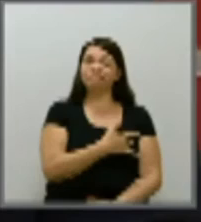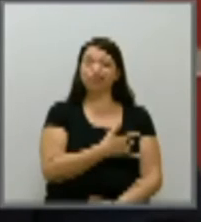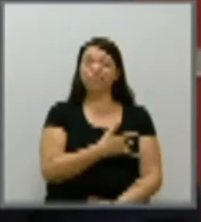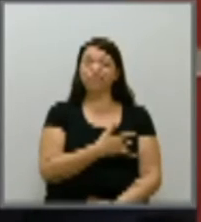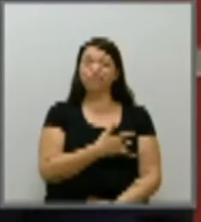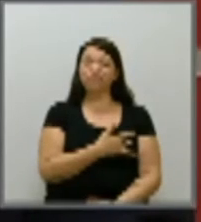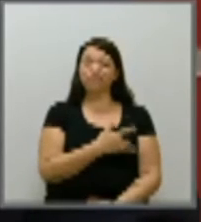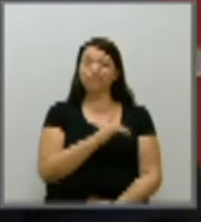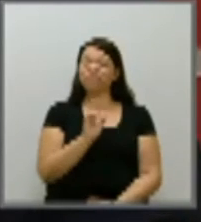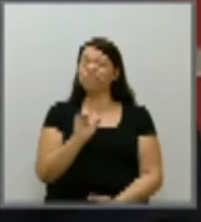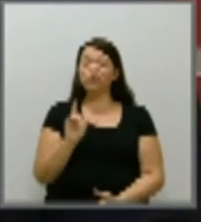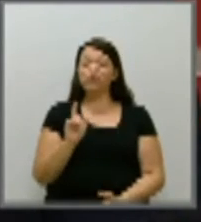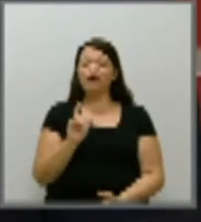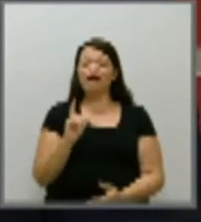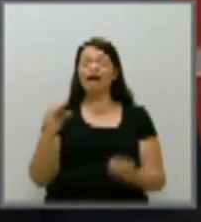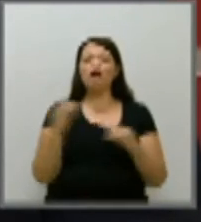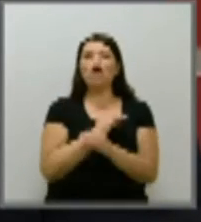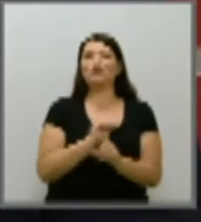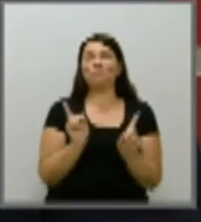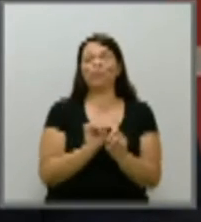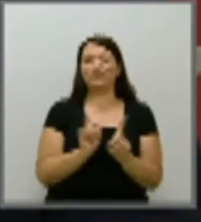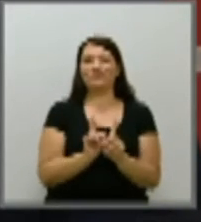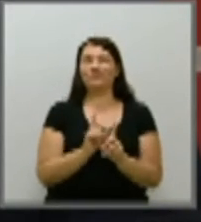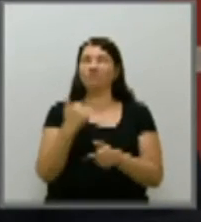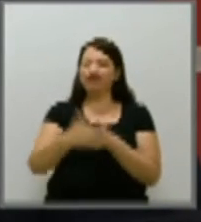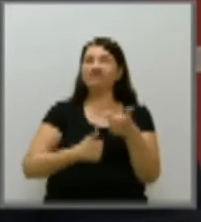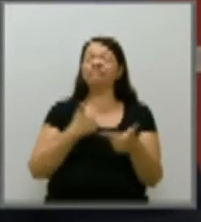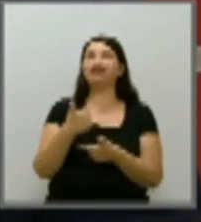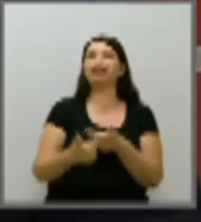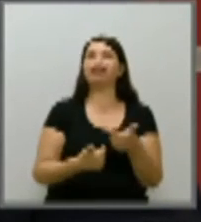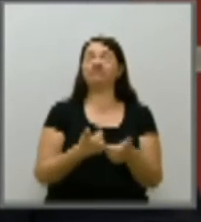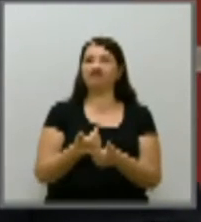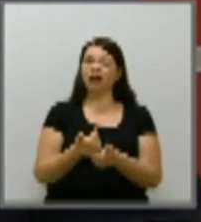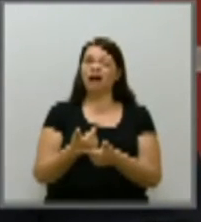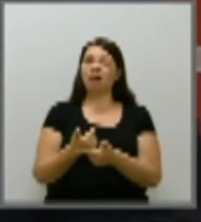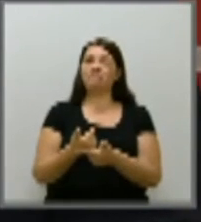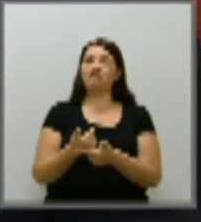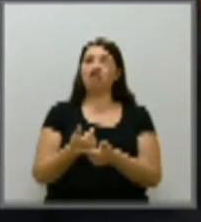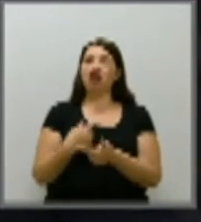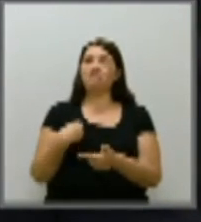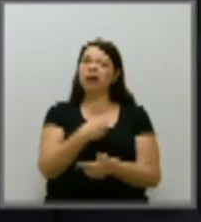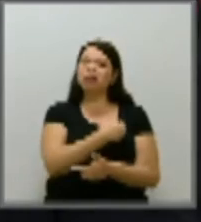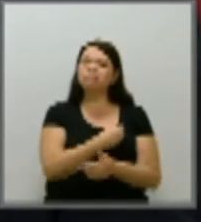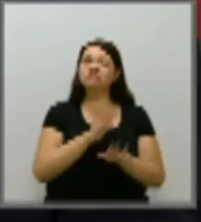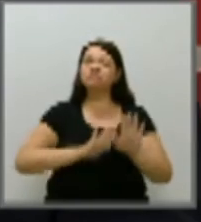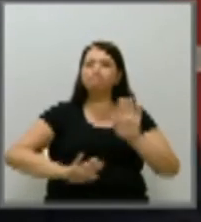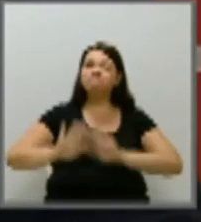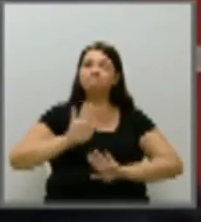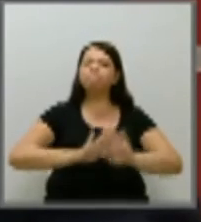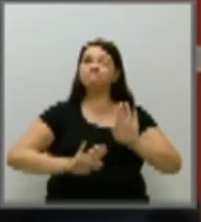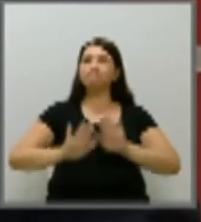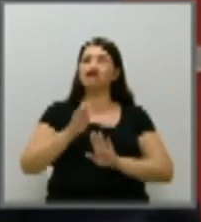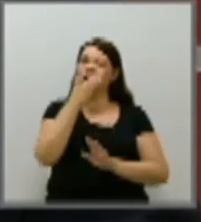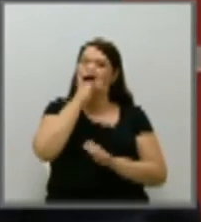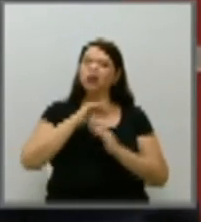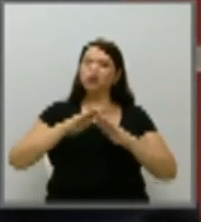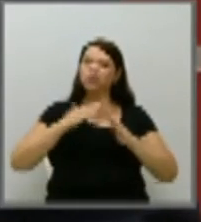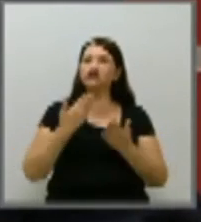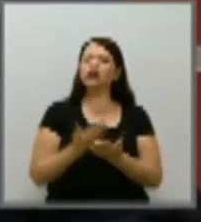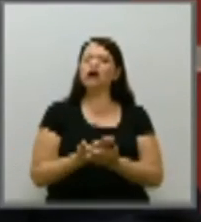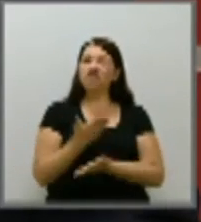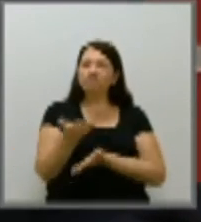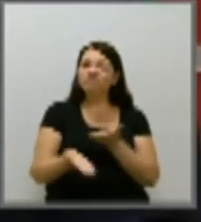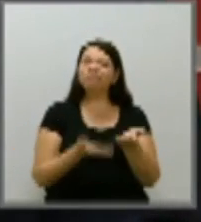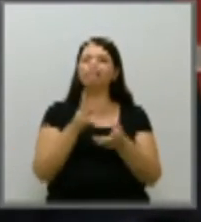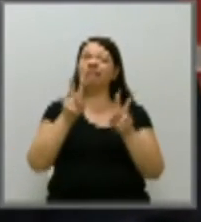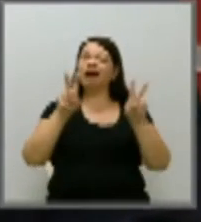totalmente insuficientes, né? Eu acho que nós temos que trabalhar muito, assim, na medicina preventiva, né? Eu acho que a escola tem que tratar de